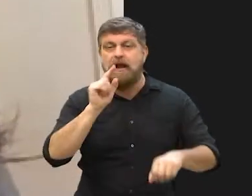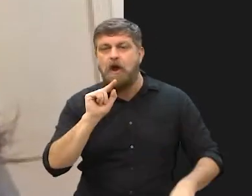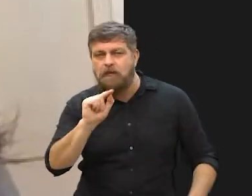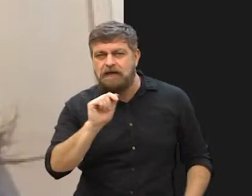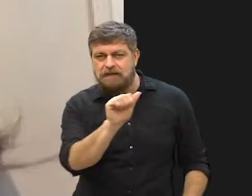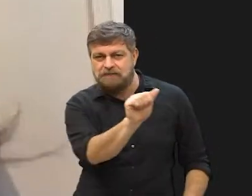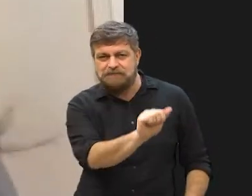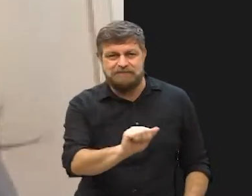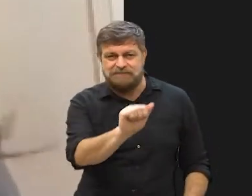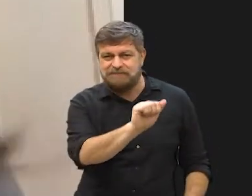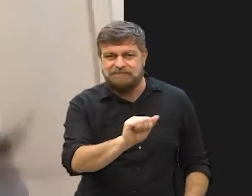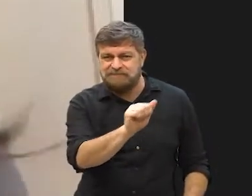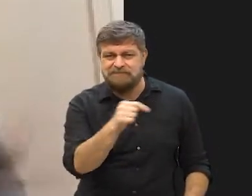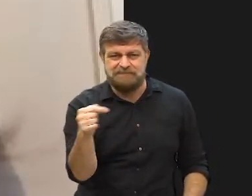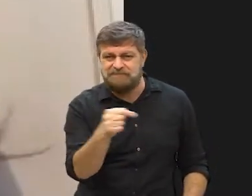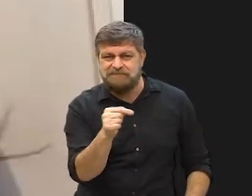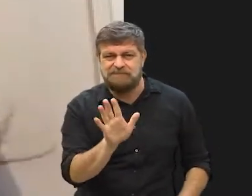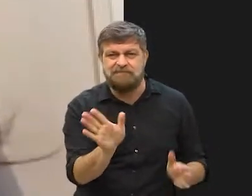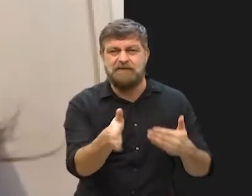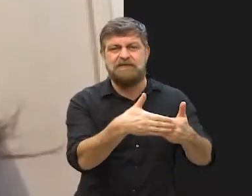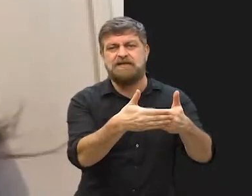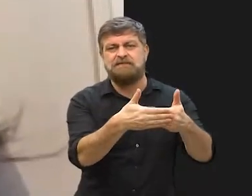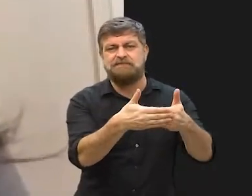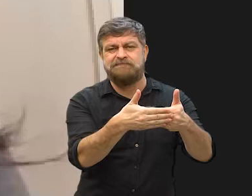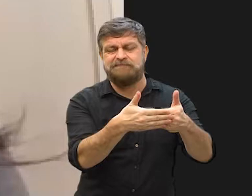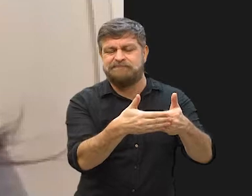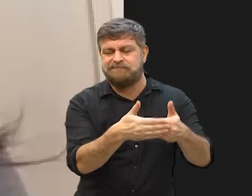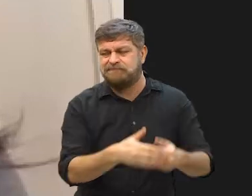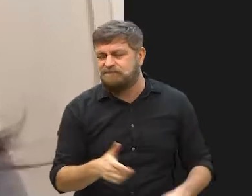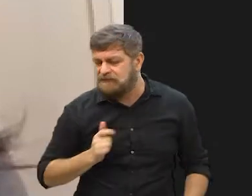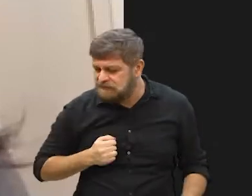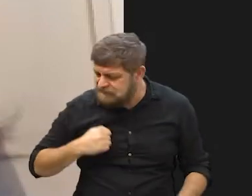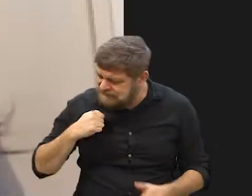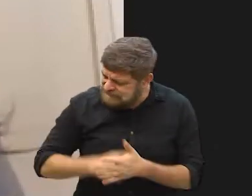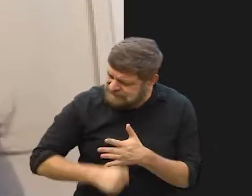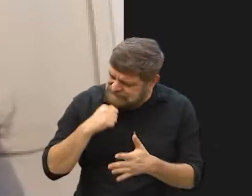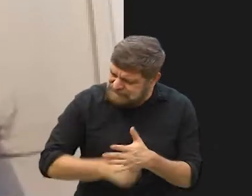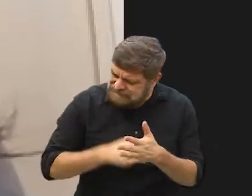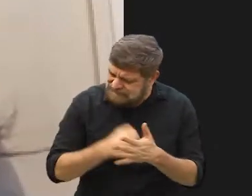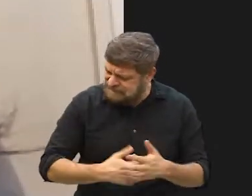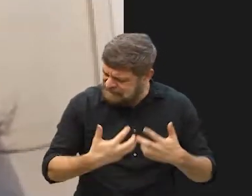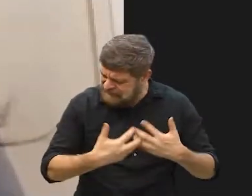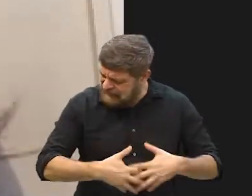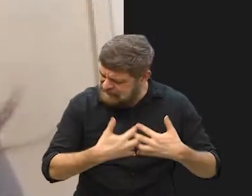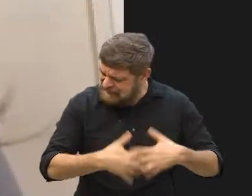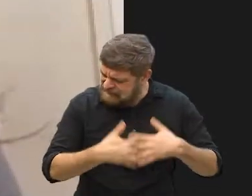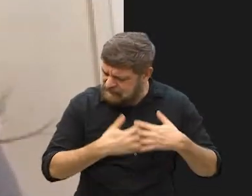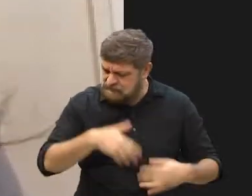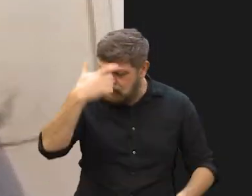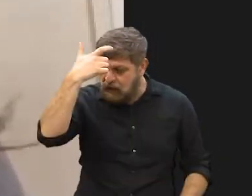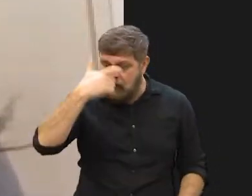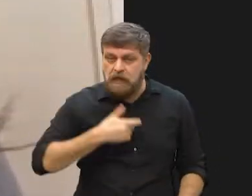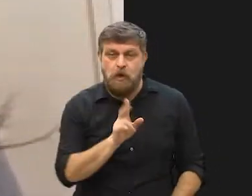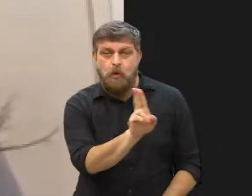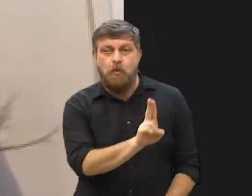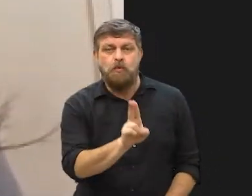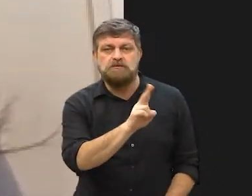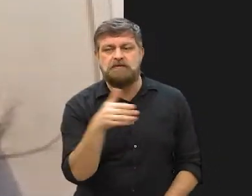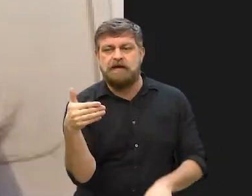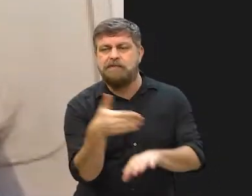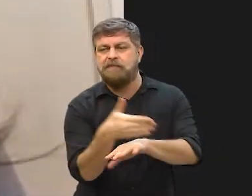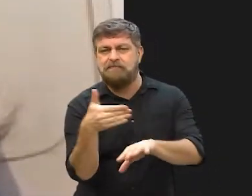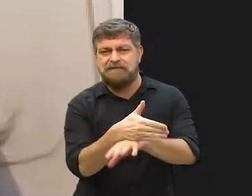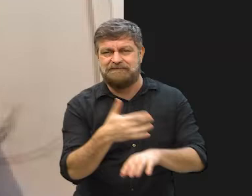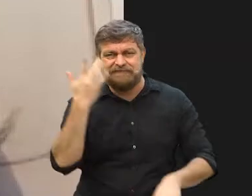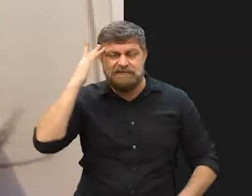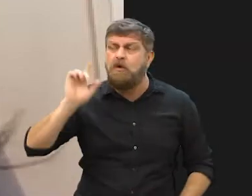associação, ela iria fechar. A gente tentou de várias formas, eu era apenas usuária, então a gente não